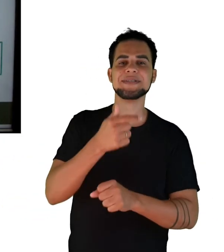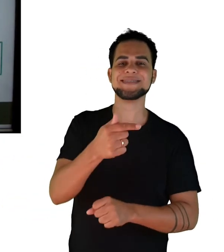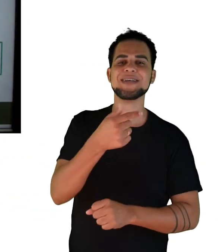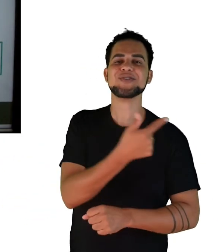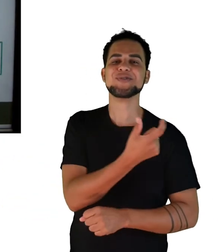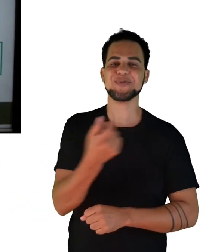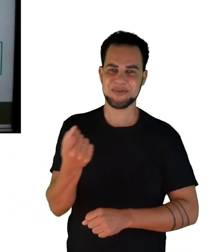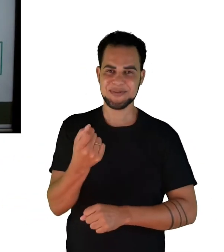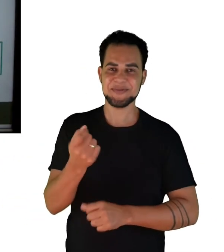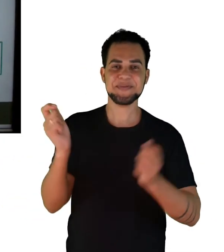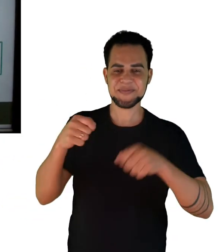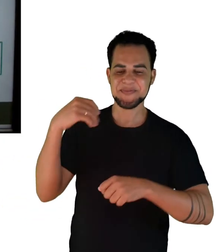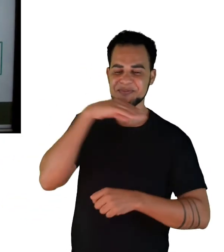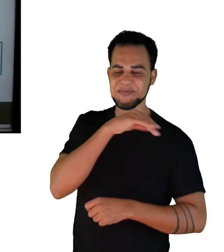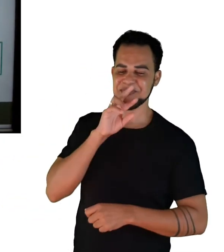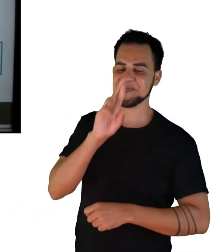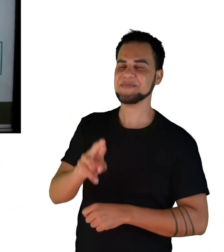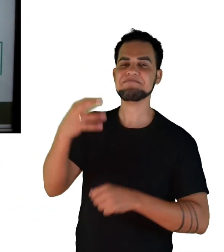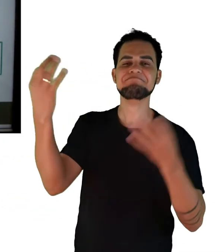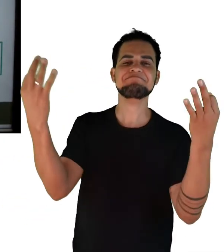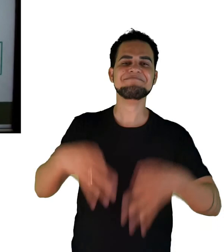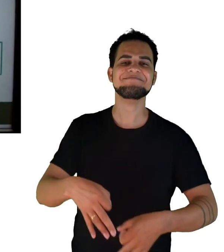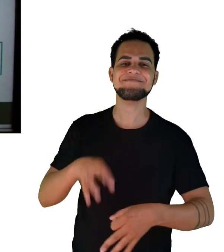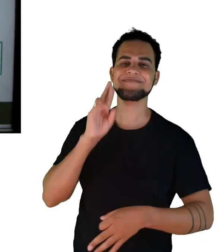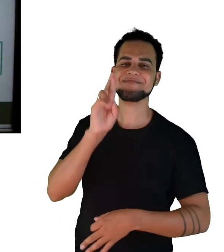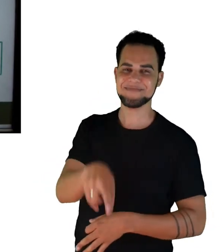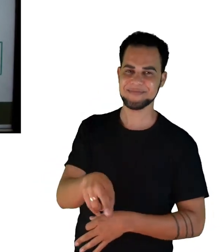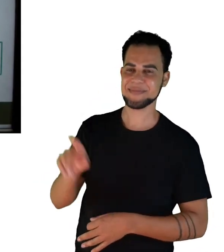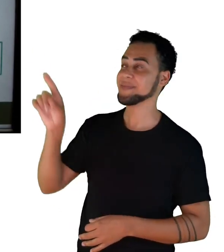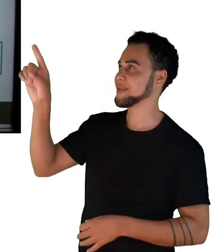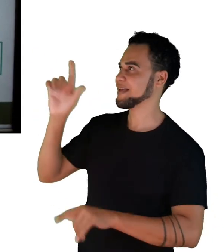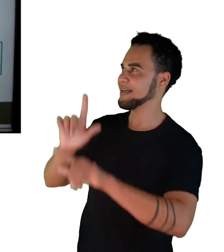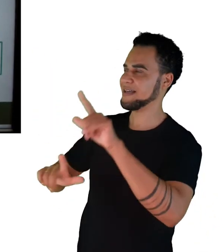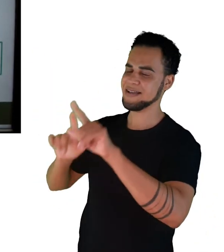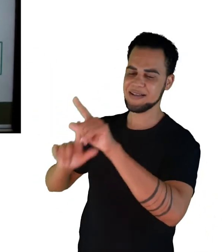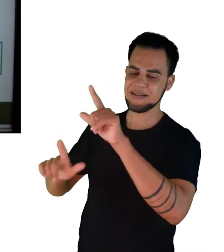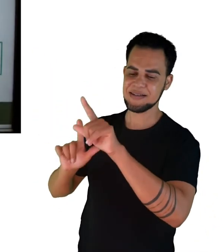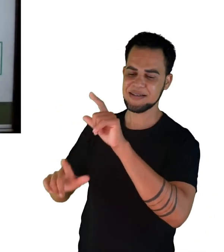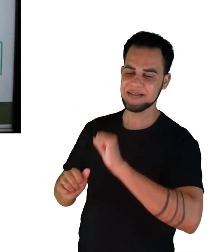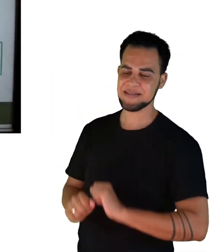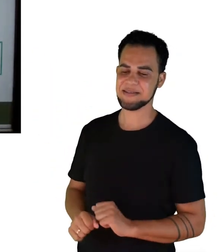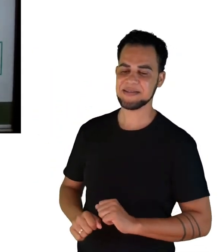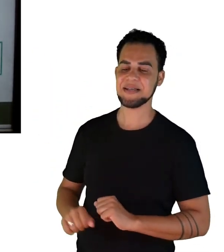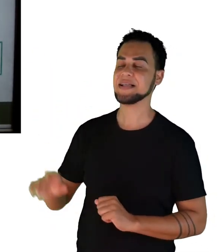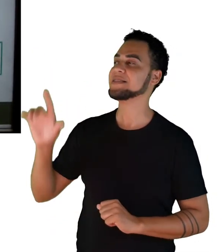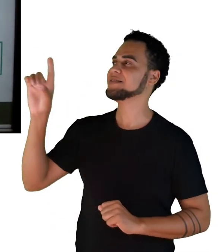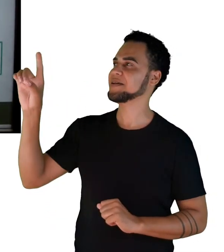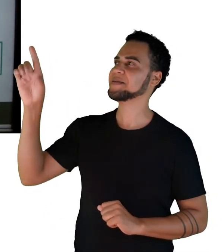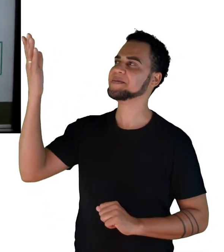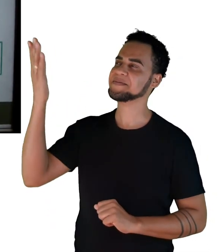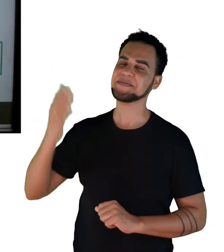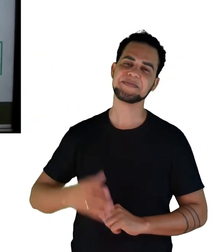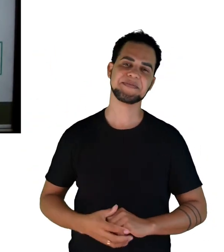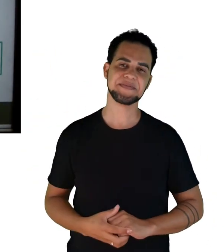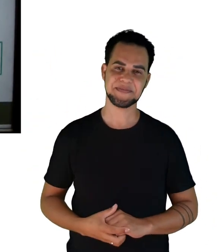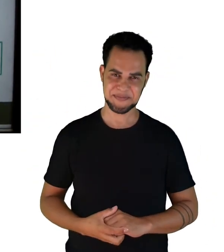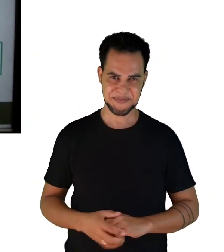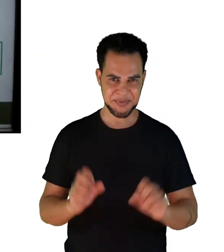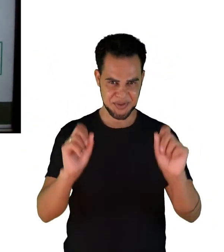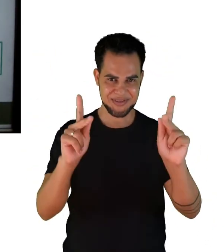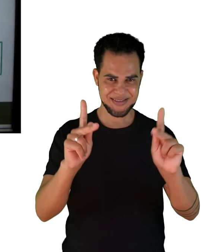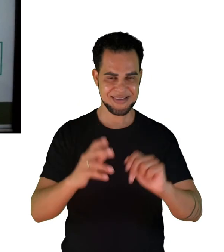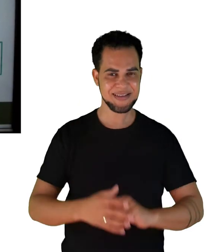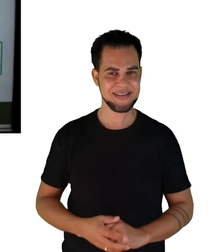podemos perceber que a alternativa correta para essa questão é a letra D de dado.